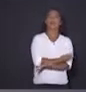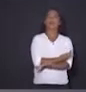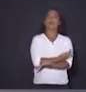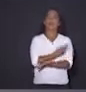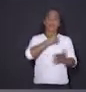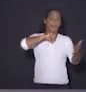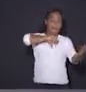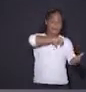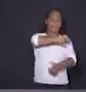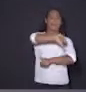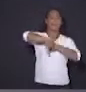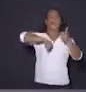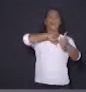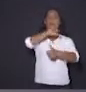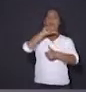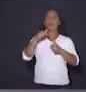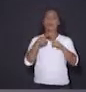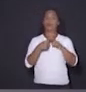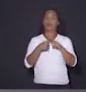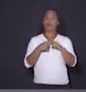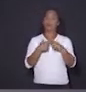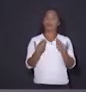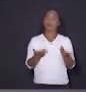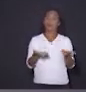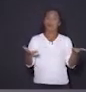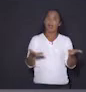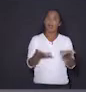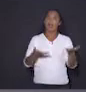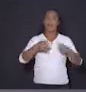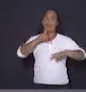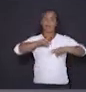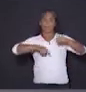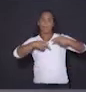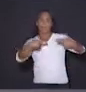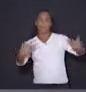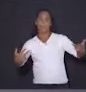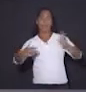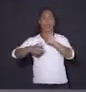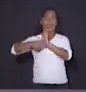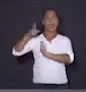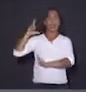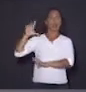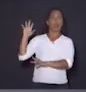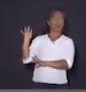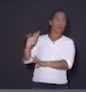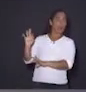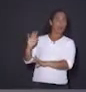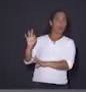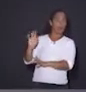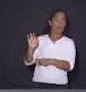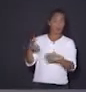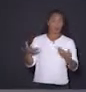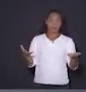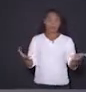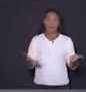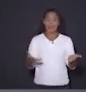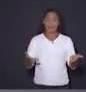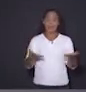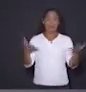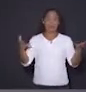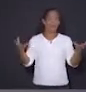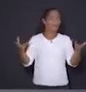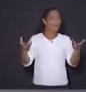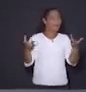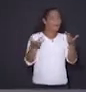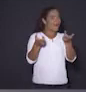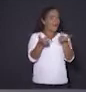revolução nesse sentido é a criando instrumentos que até então não existiam e aí será que a gente chegou no paraíso